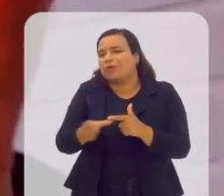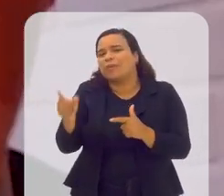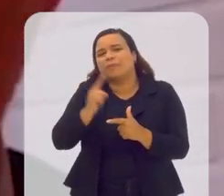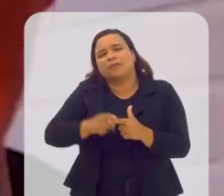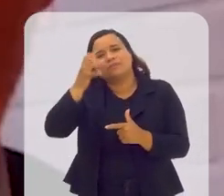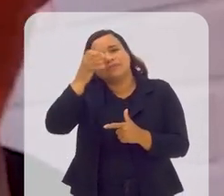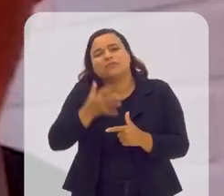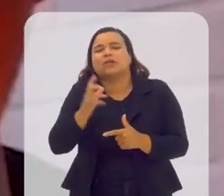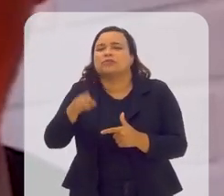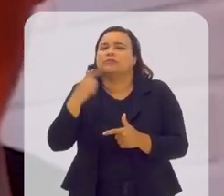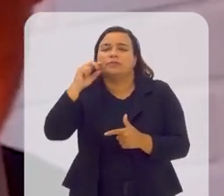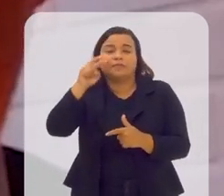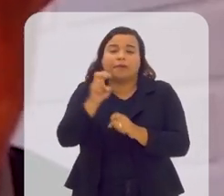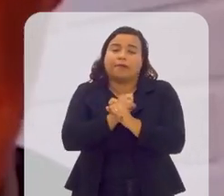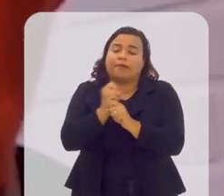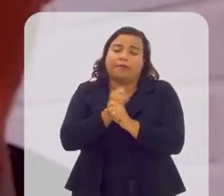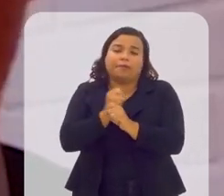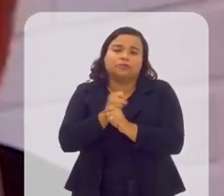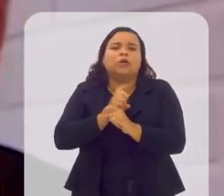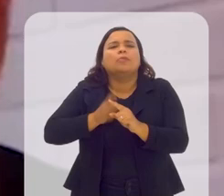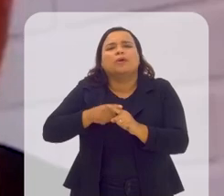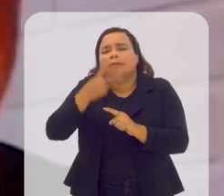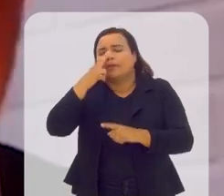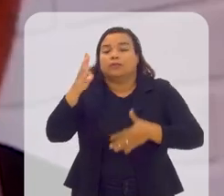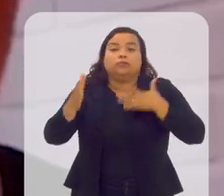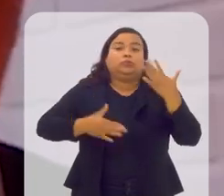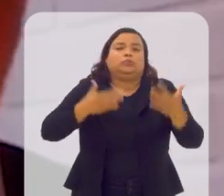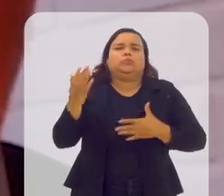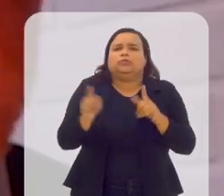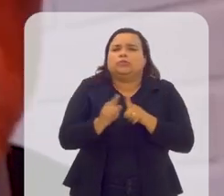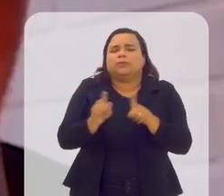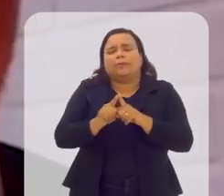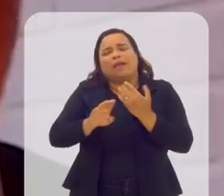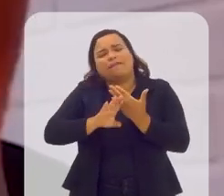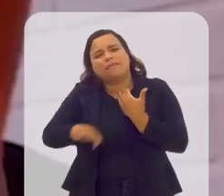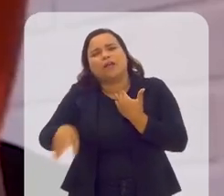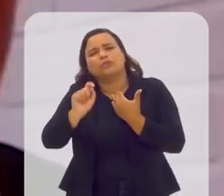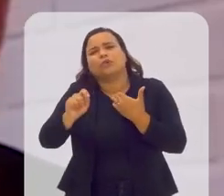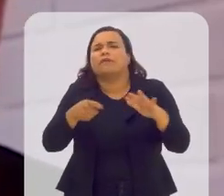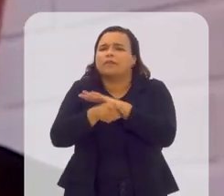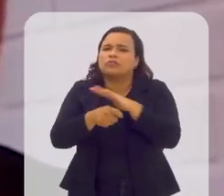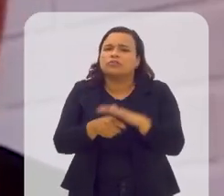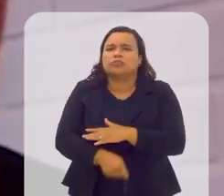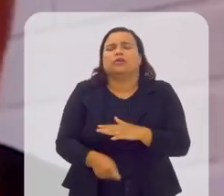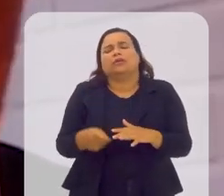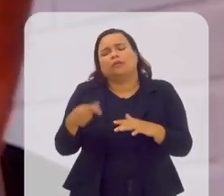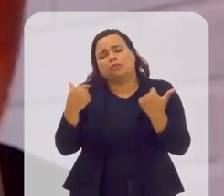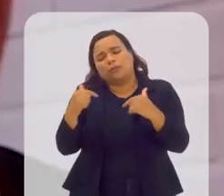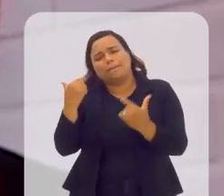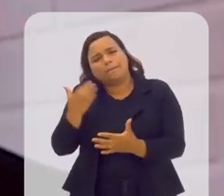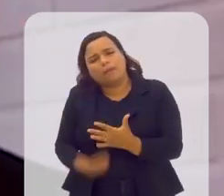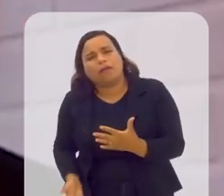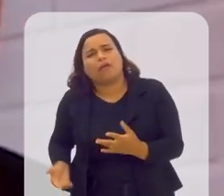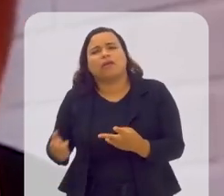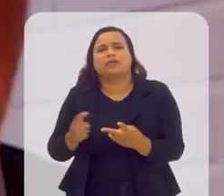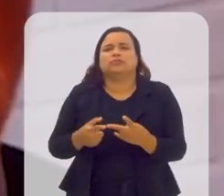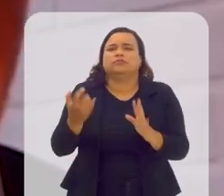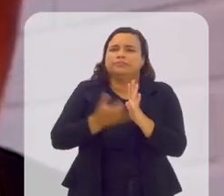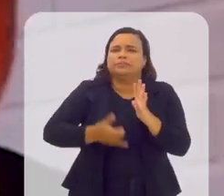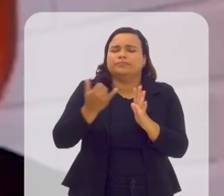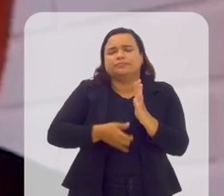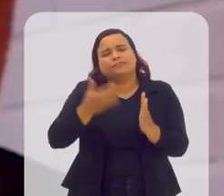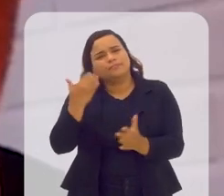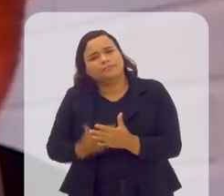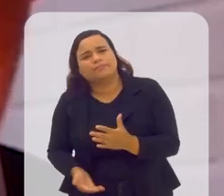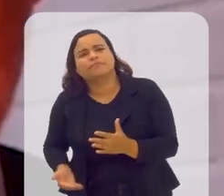essa lacuna que a gente convive há tantos anos aí, porque isso assusta e afasta investimento, tira emprego, tira